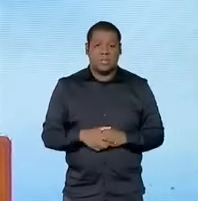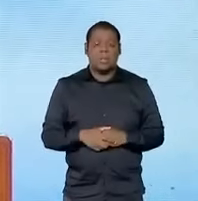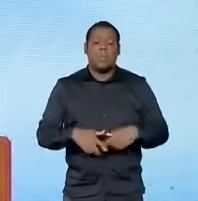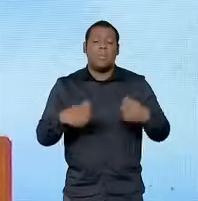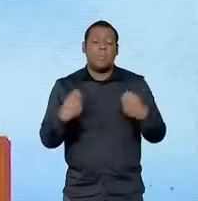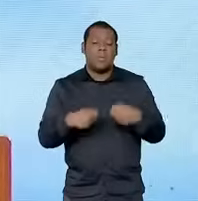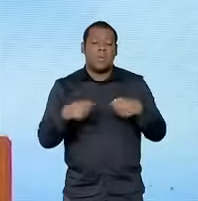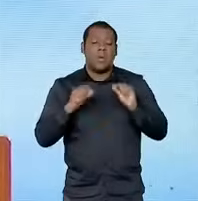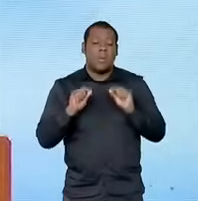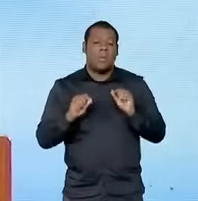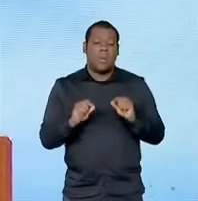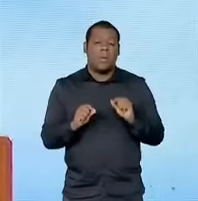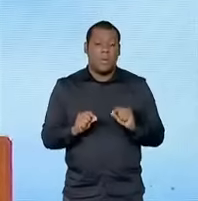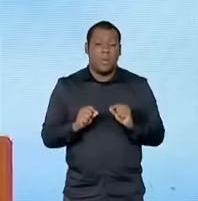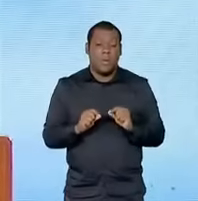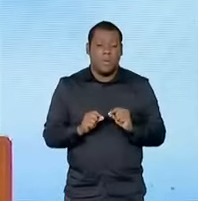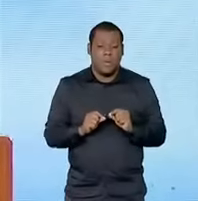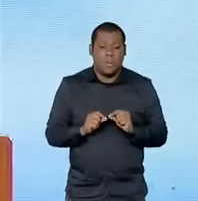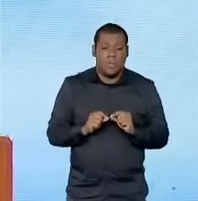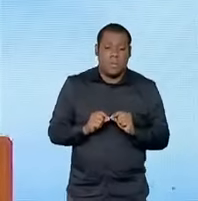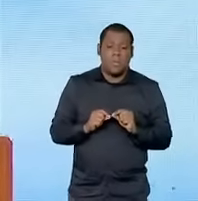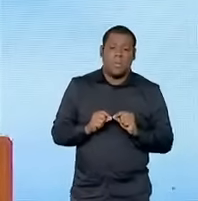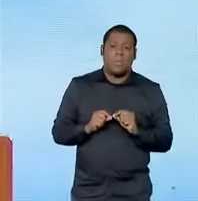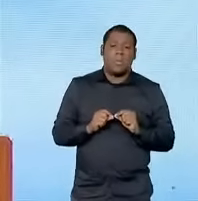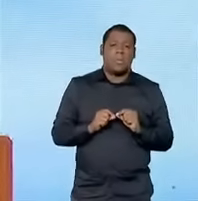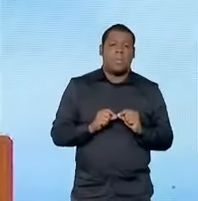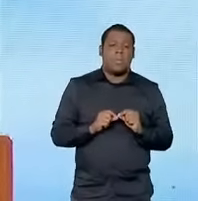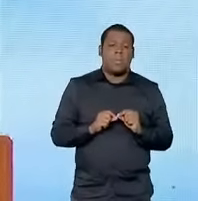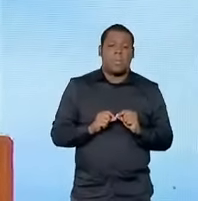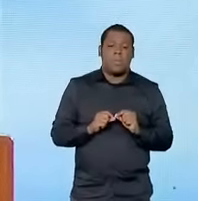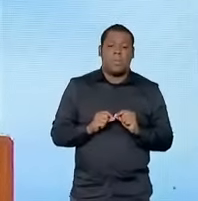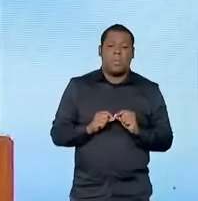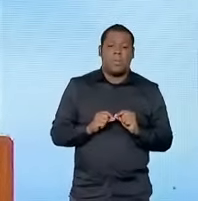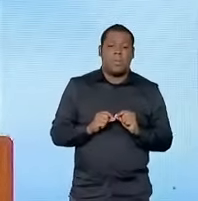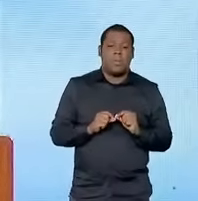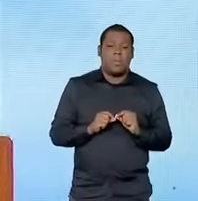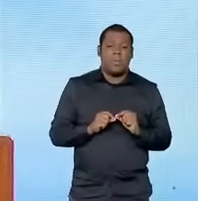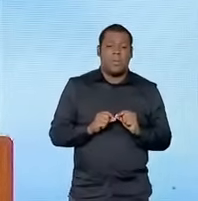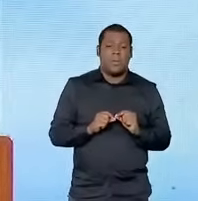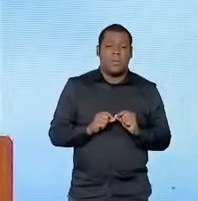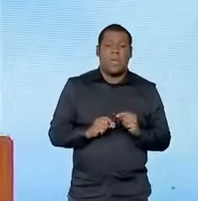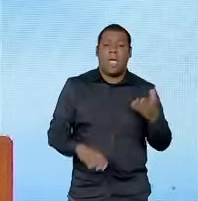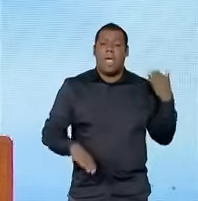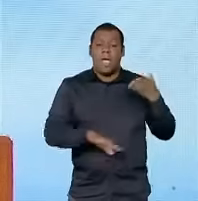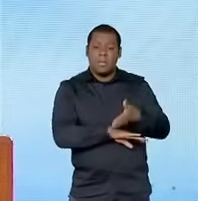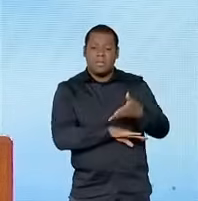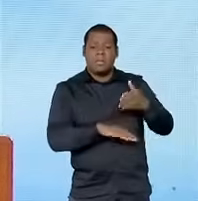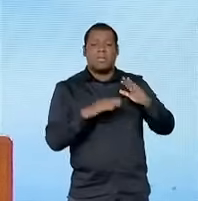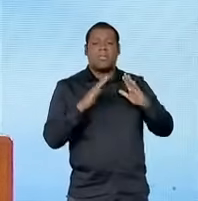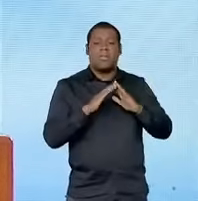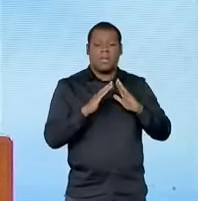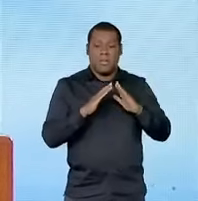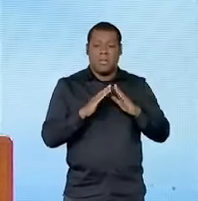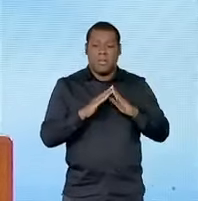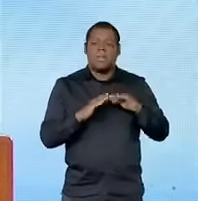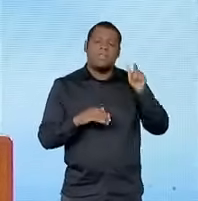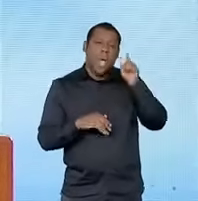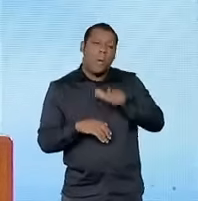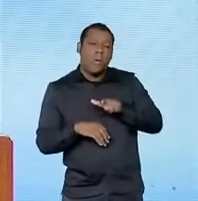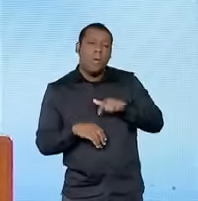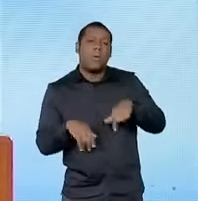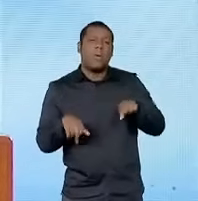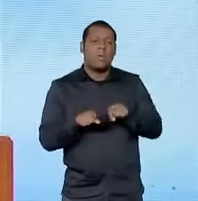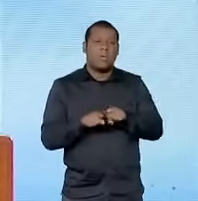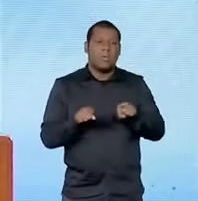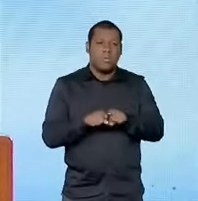É preciso ir além. É necessário garantir não só o acesso à moradia, é preciso